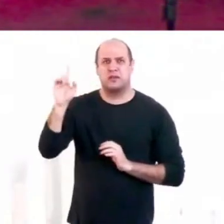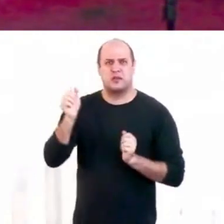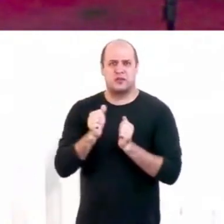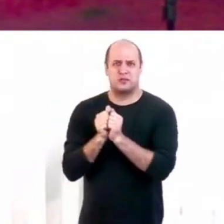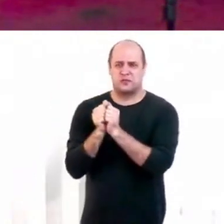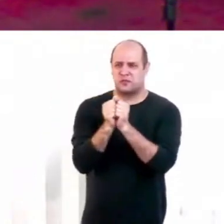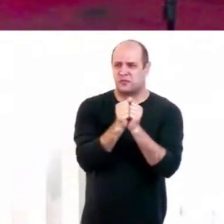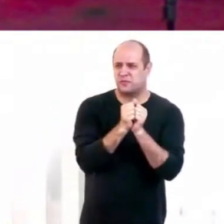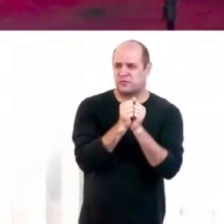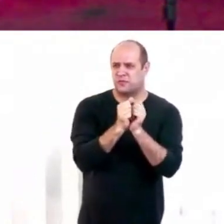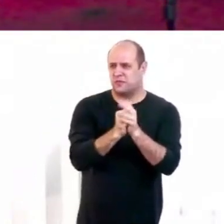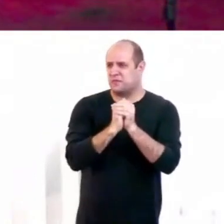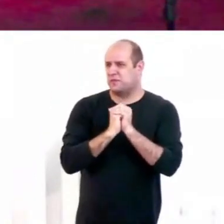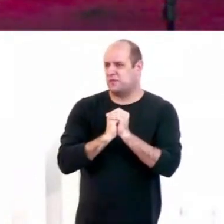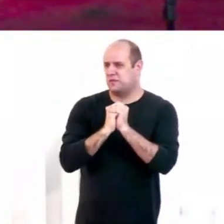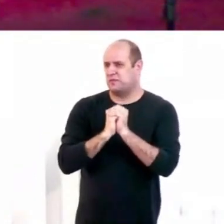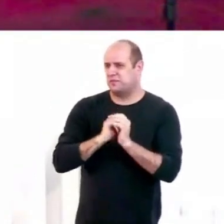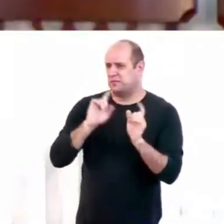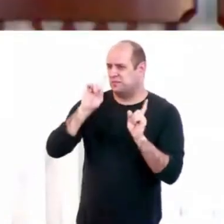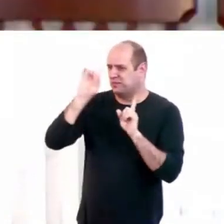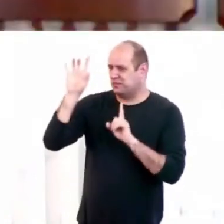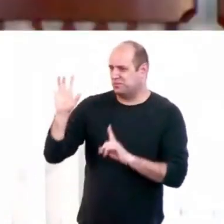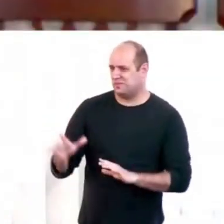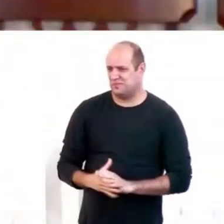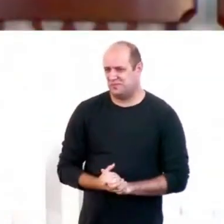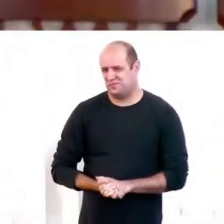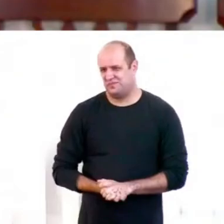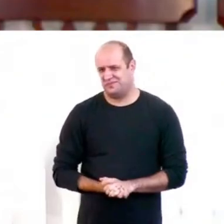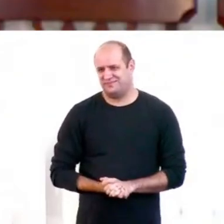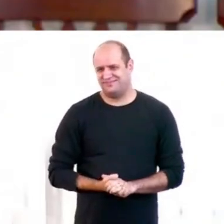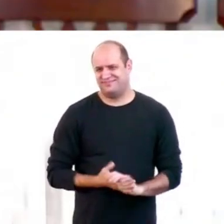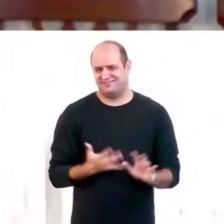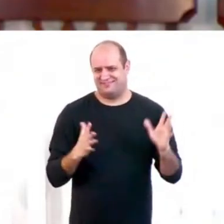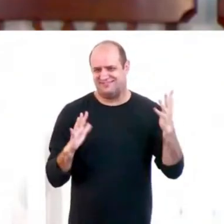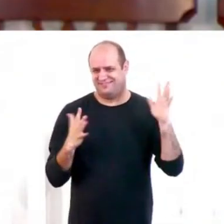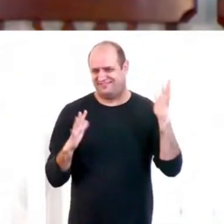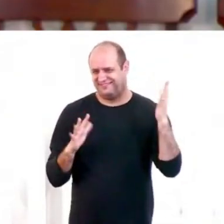Amém, amém. Deus abençoe. Continue assim, filhos.